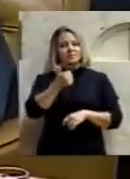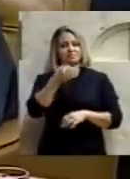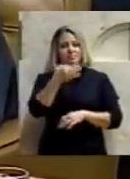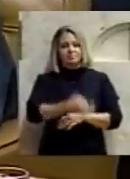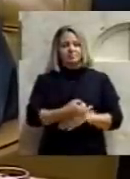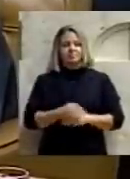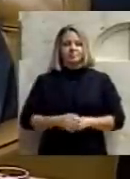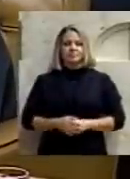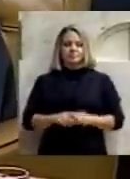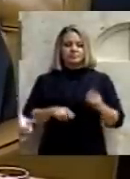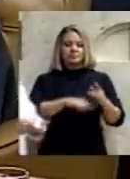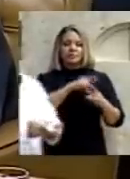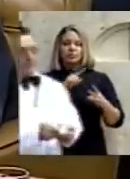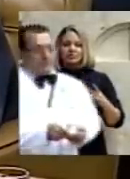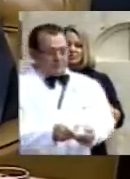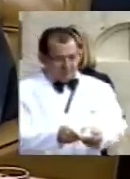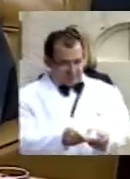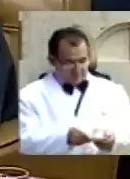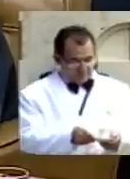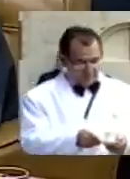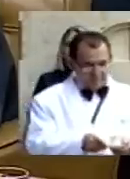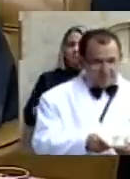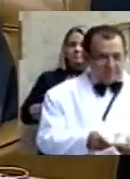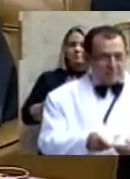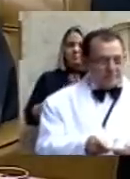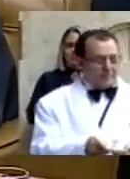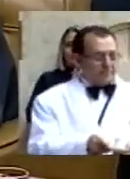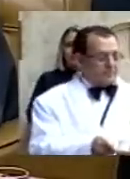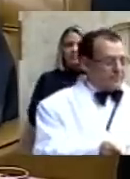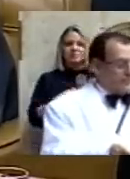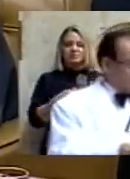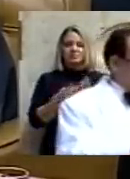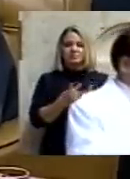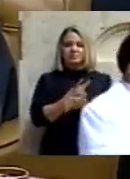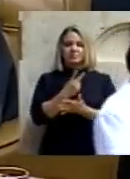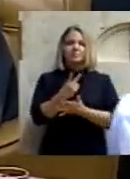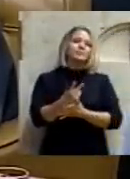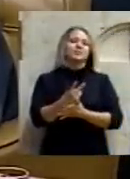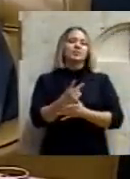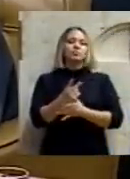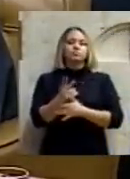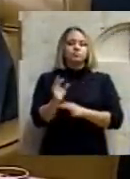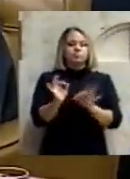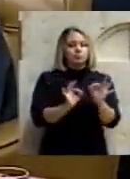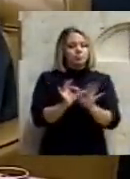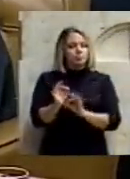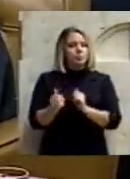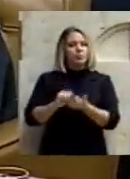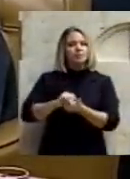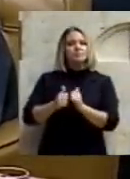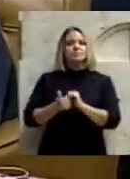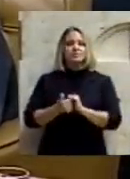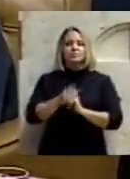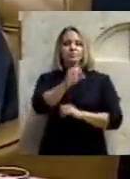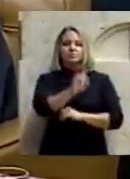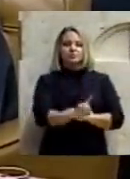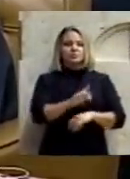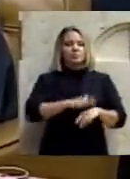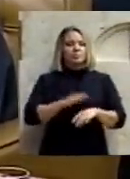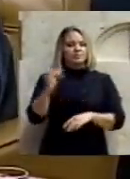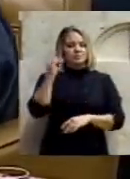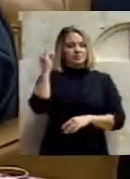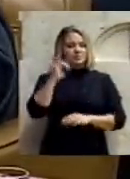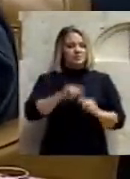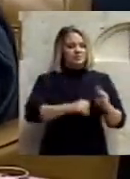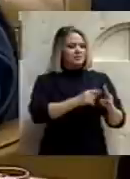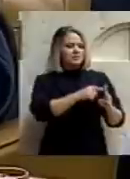imparcial. Por fim, aponta-se como terceiro ideal a proteção e aprimoramento dos direitos fundamentais. Sem